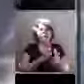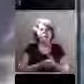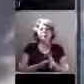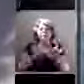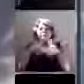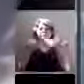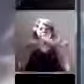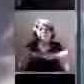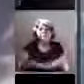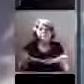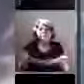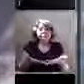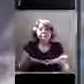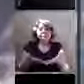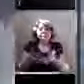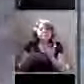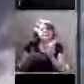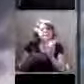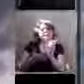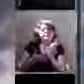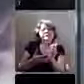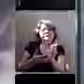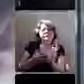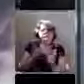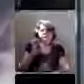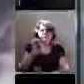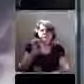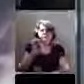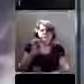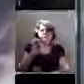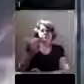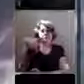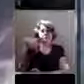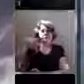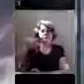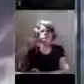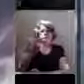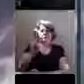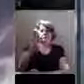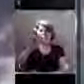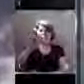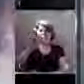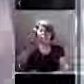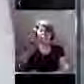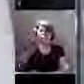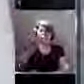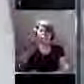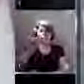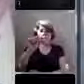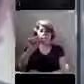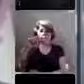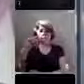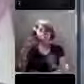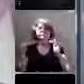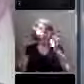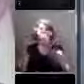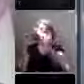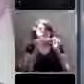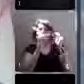essas acepções aí para o termo equivalência, e você vem pontuando 1, 2, 3, 4, a última é a classe de